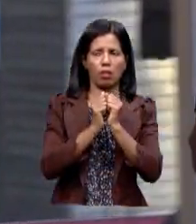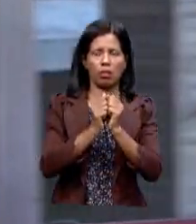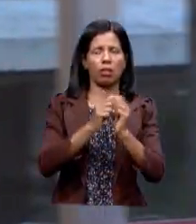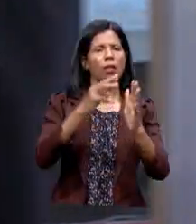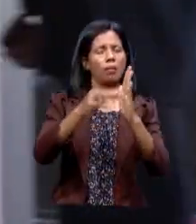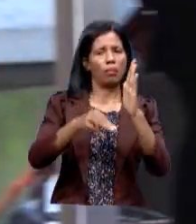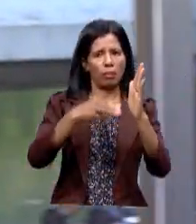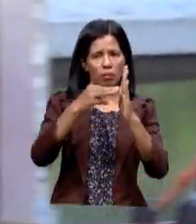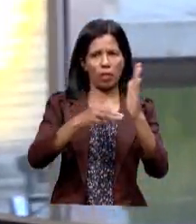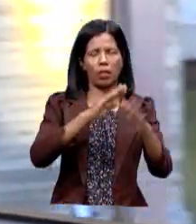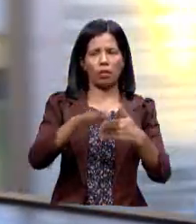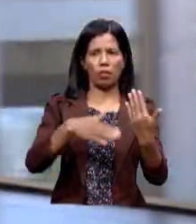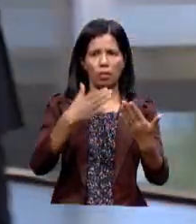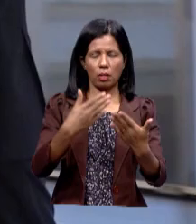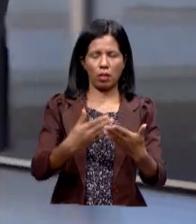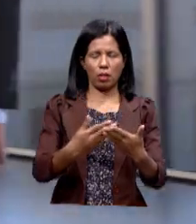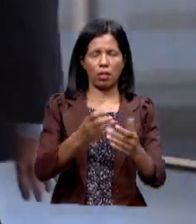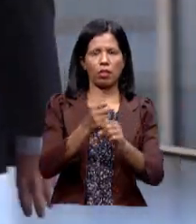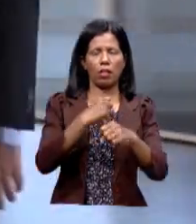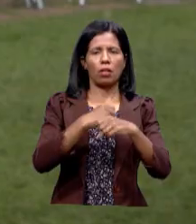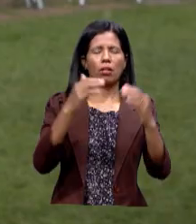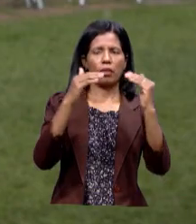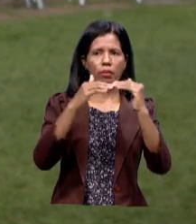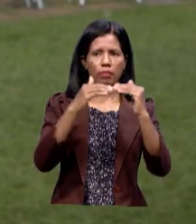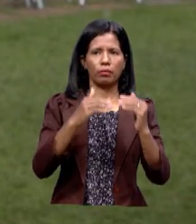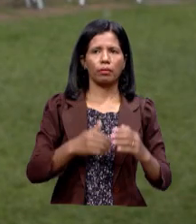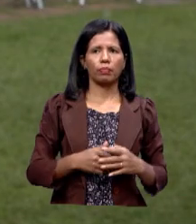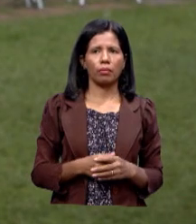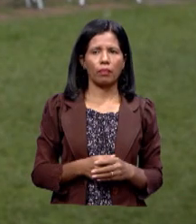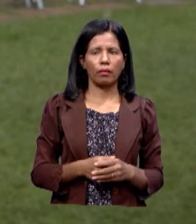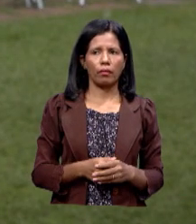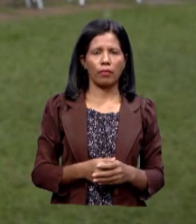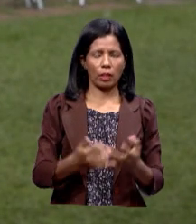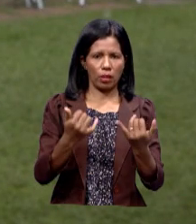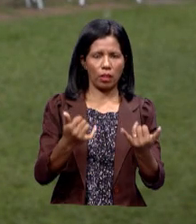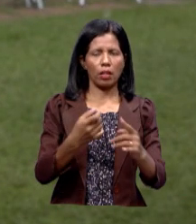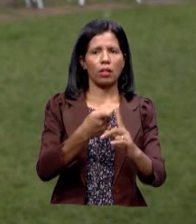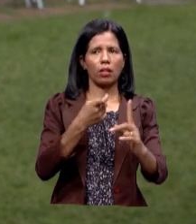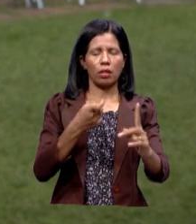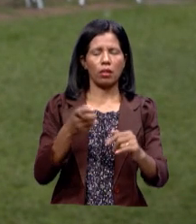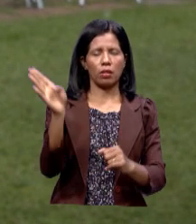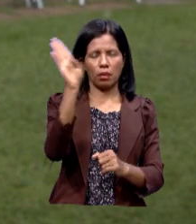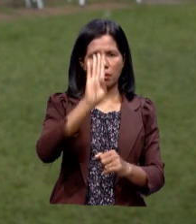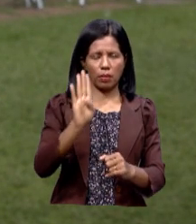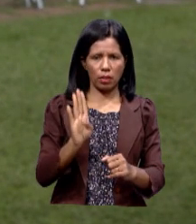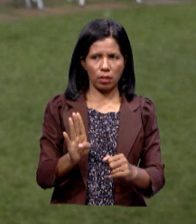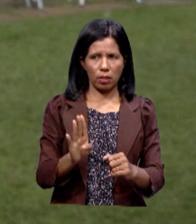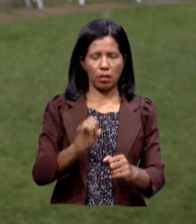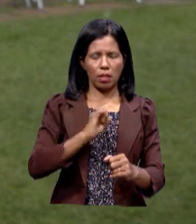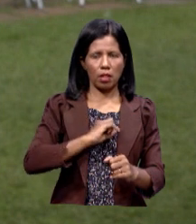hotu hadu be halo conferência de imprensa. Magnedet, husi Brasília, Brasília,